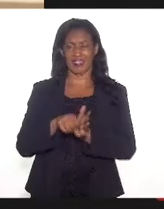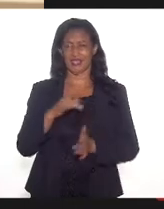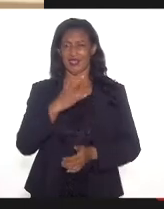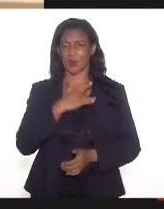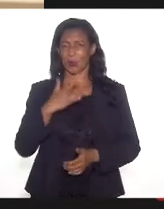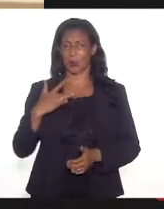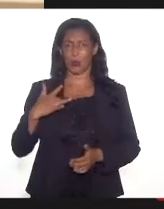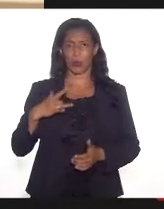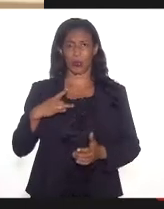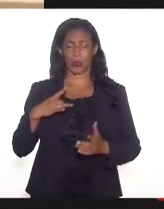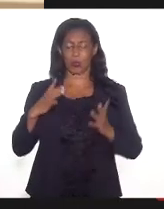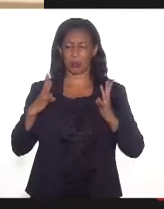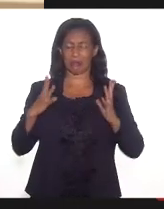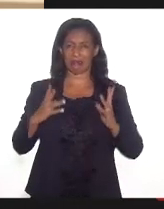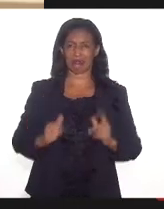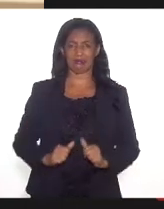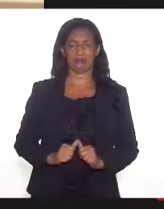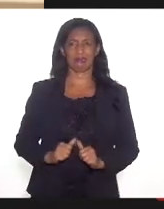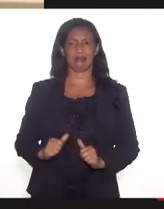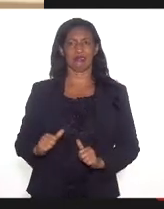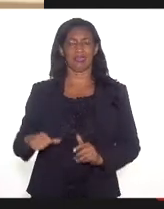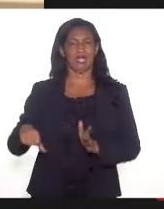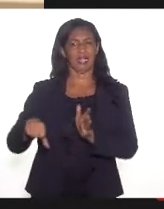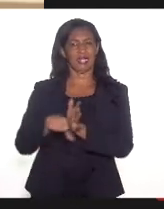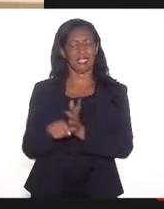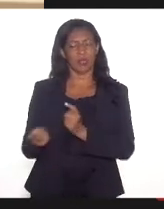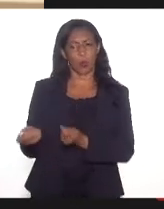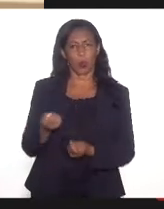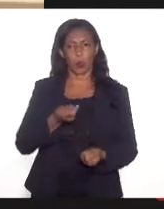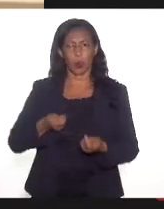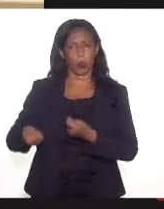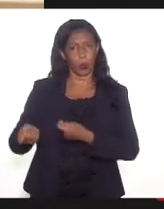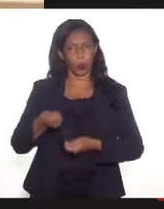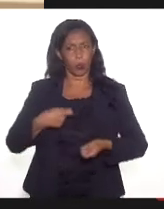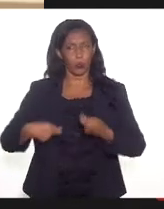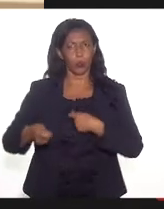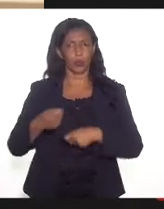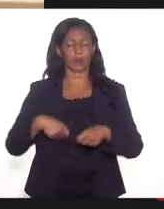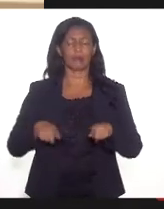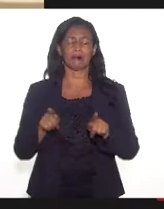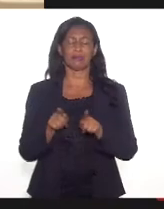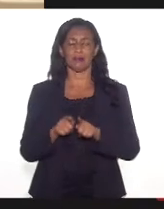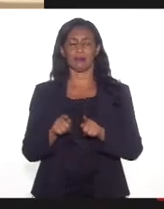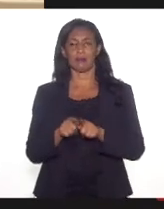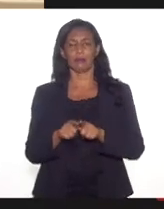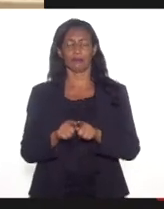da crise ambiental, da crise econômica e também é muito